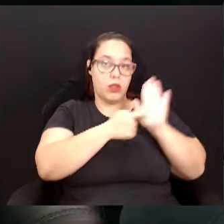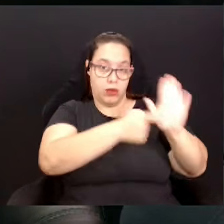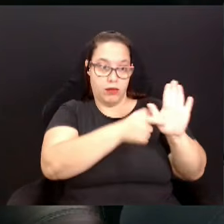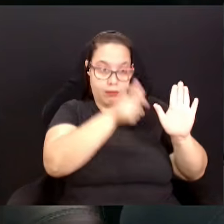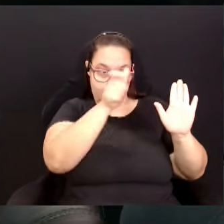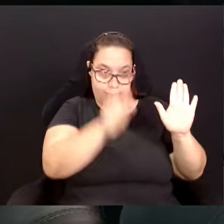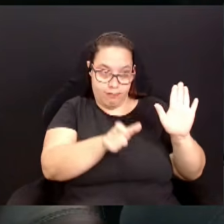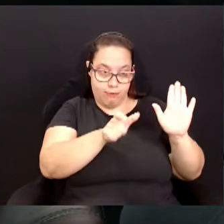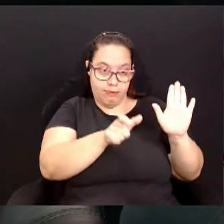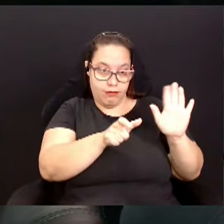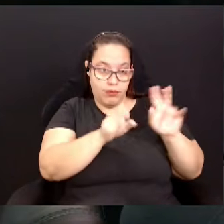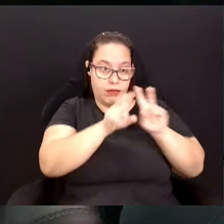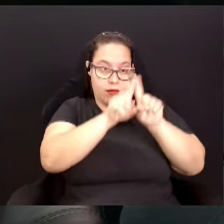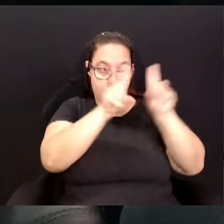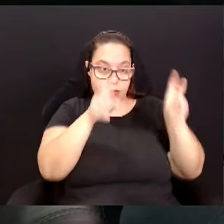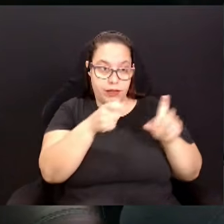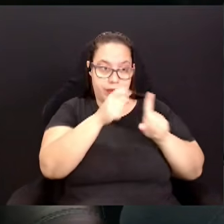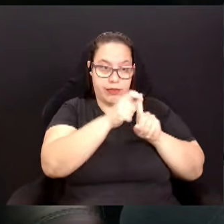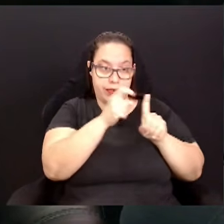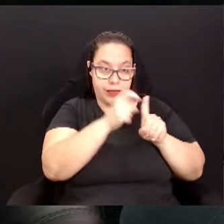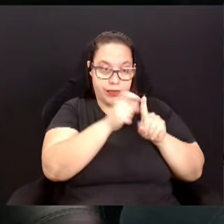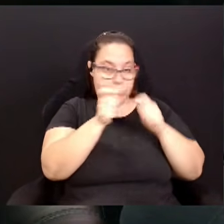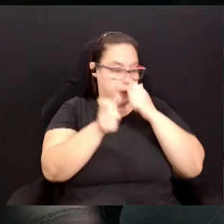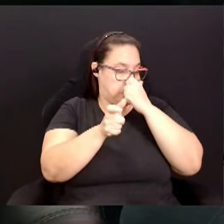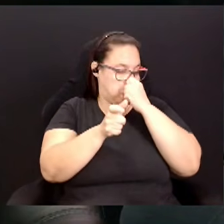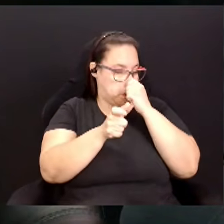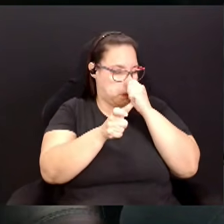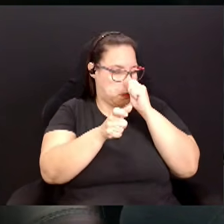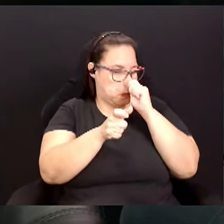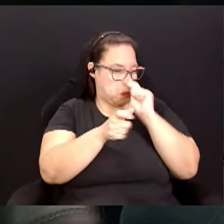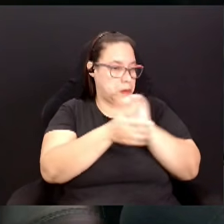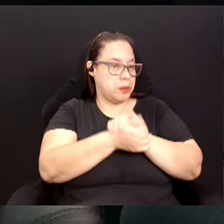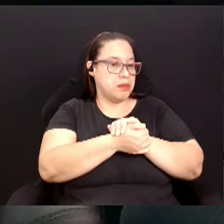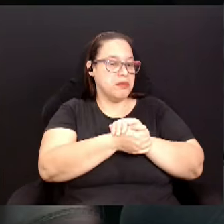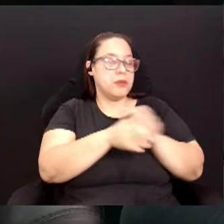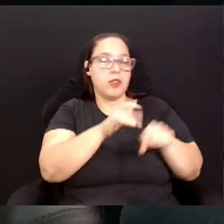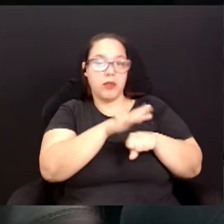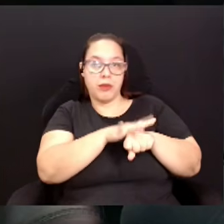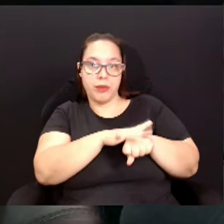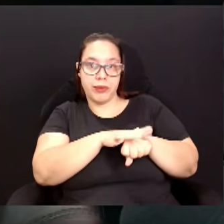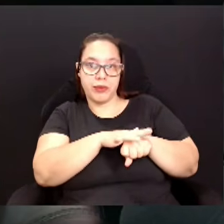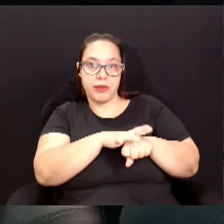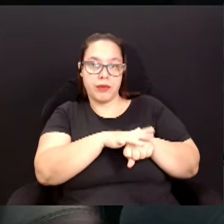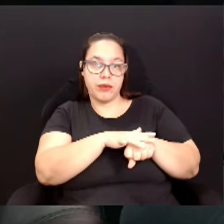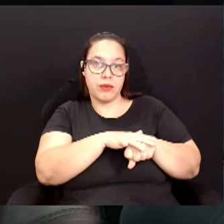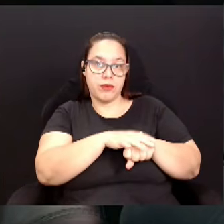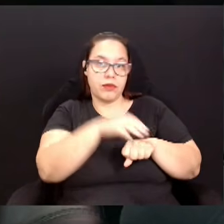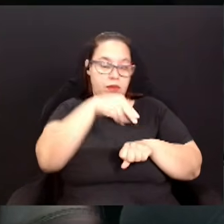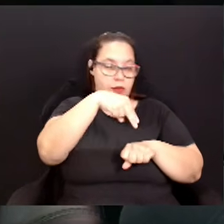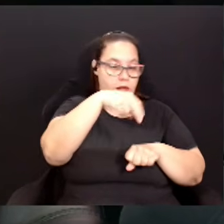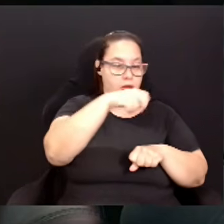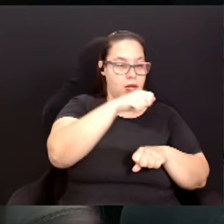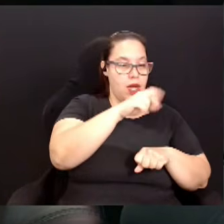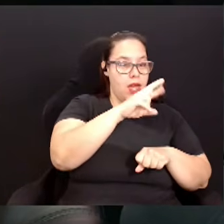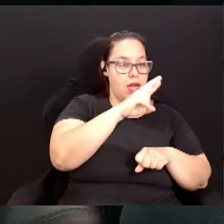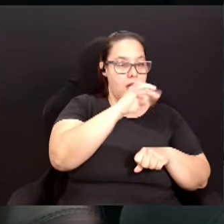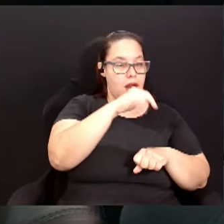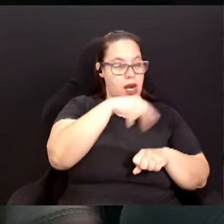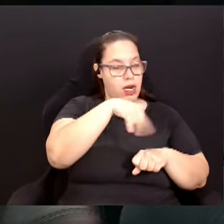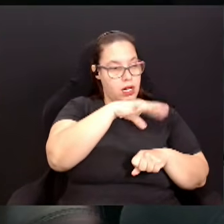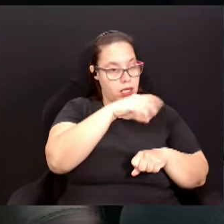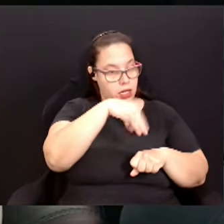termo, ele estava falando não assim necessariamente de uma patologia, então o termo é narcisismo, mas não está ligado à patologia, ele